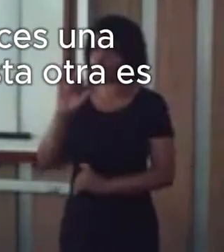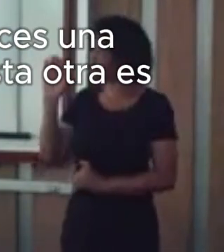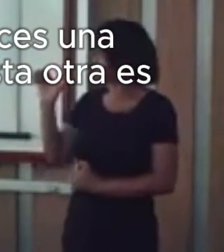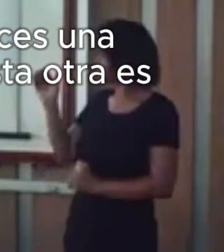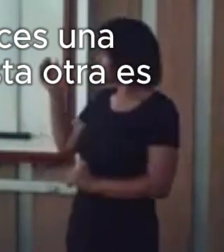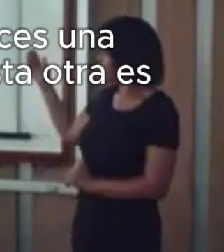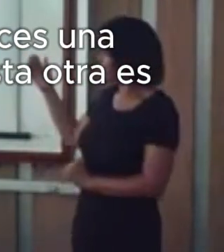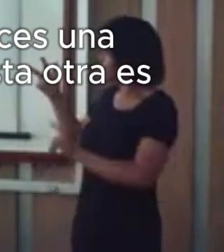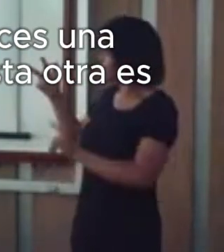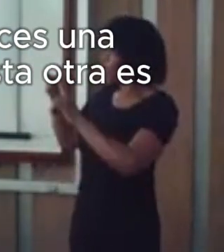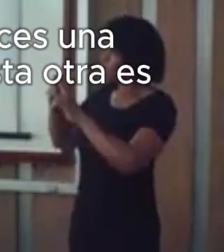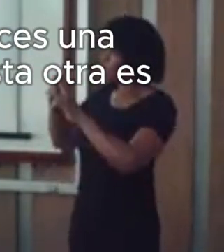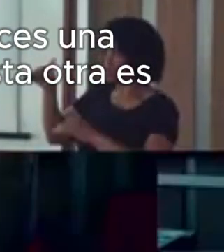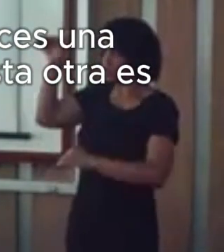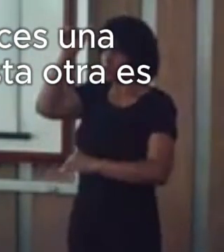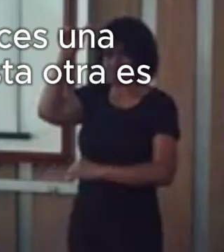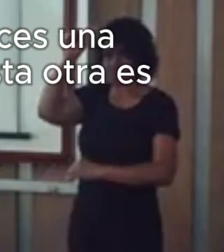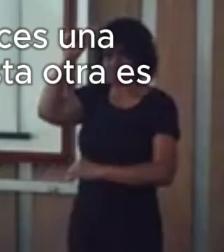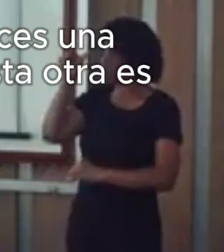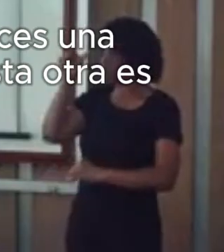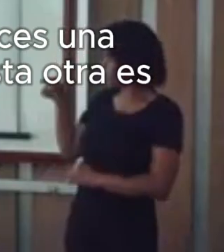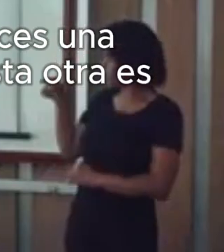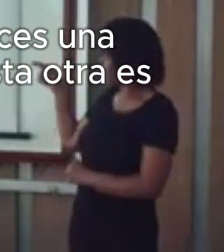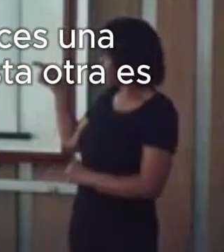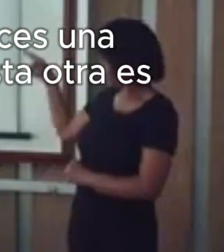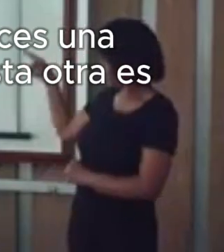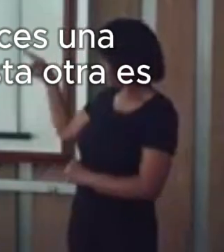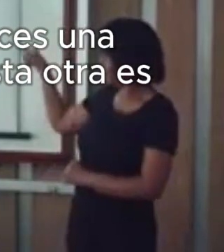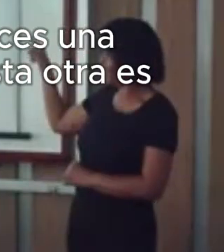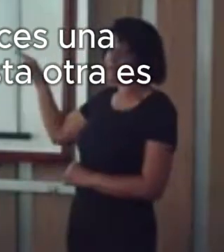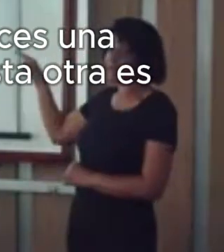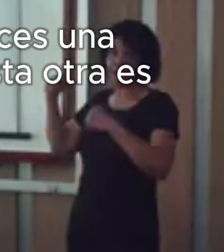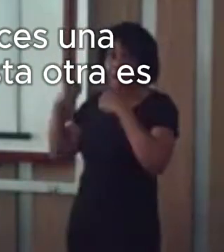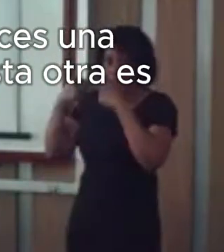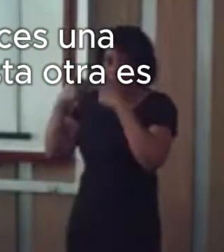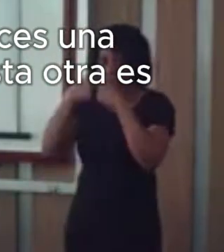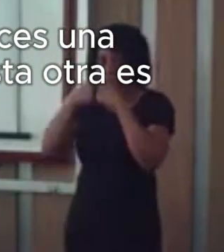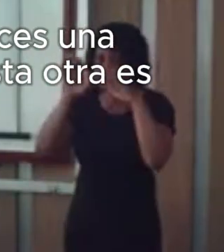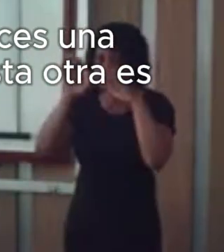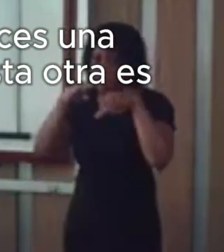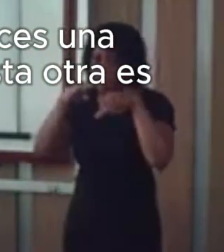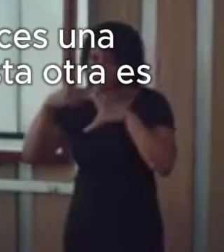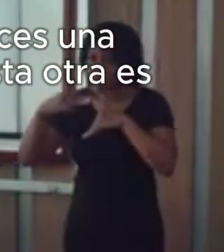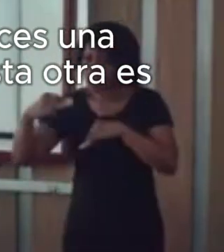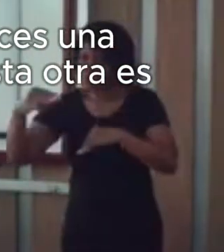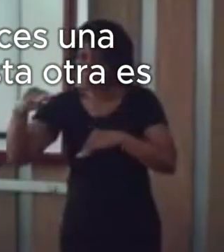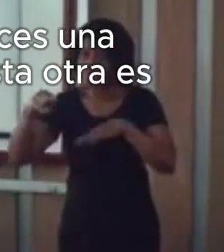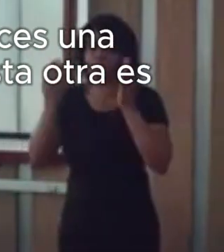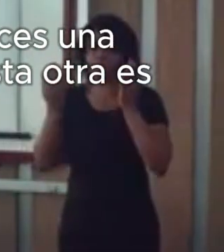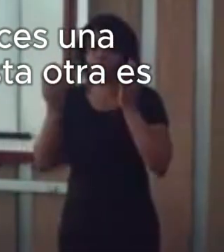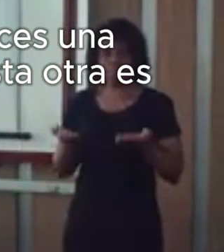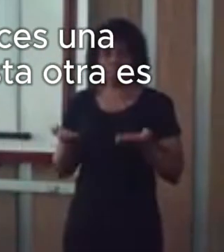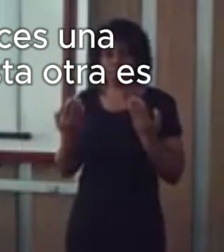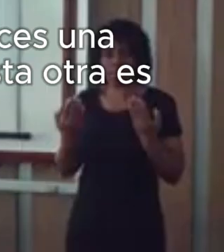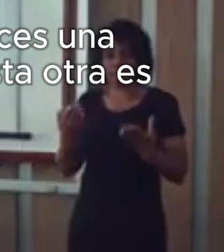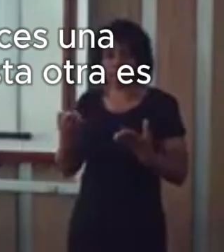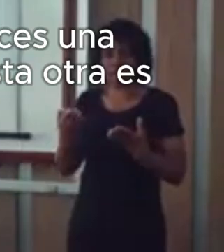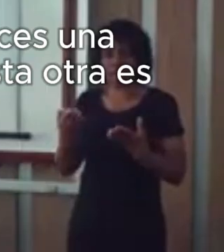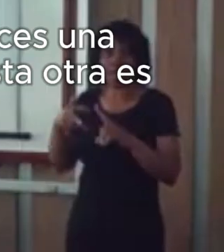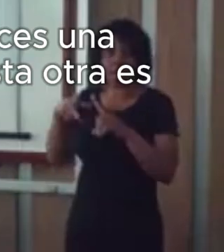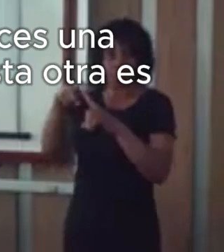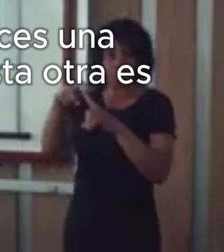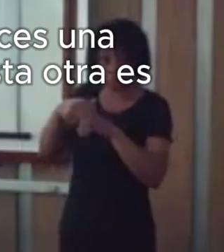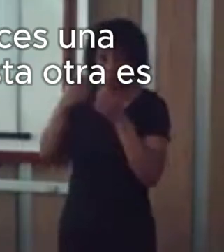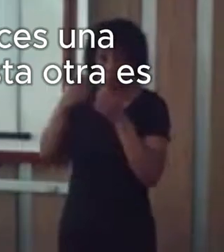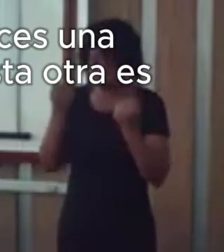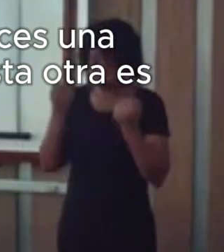você corta só a parte de cima. Essa daqui você faz uma compressão moderada. Essa aqui é uma compressão leve. Isso aqui é uma contusão, em que um